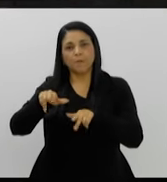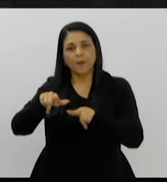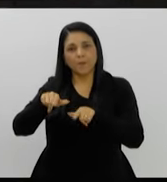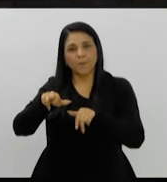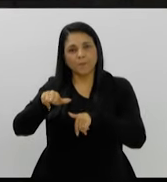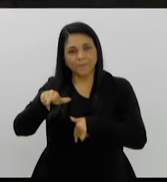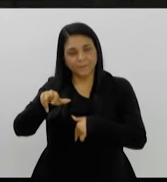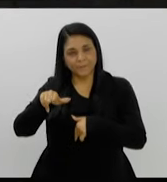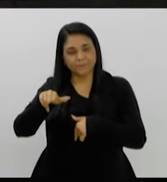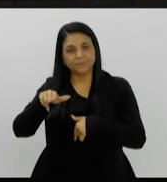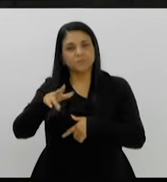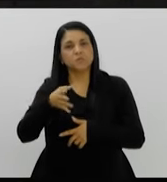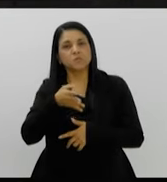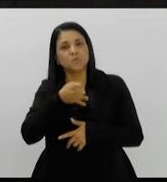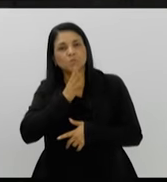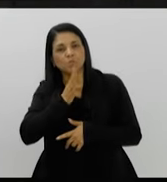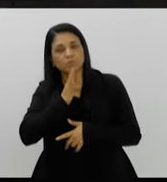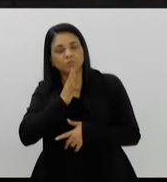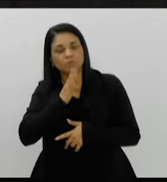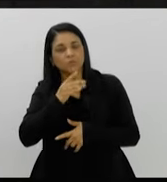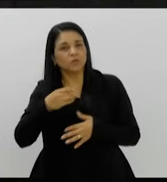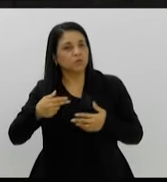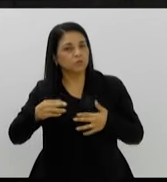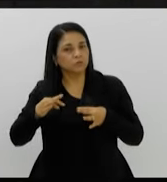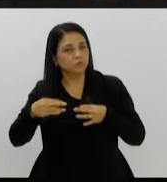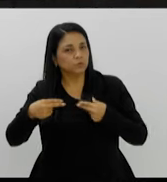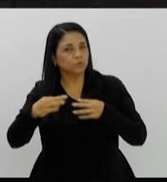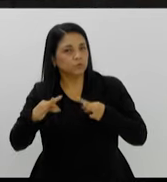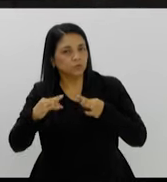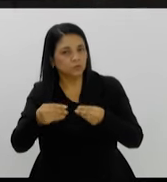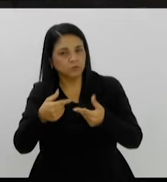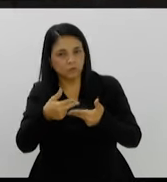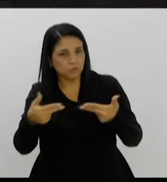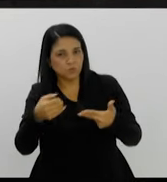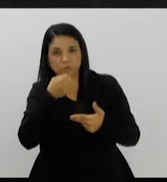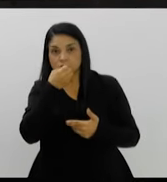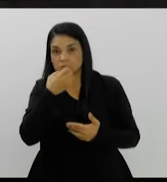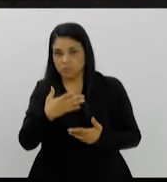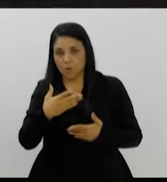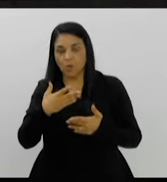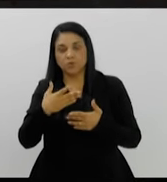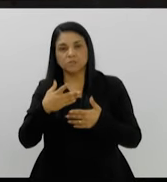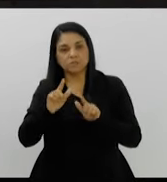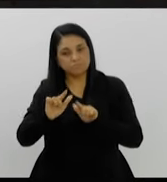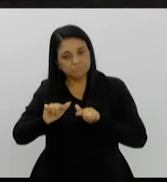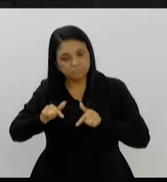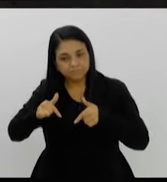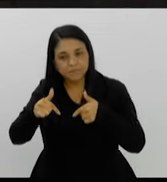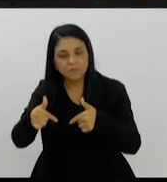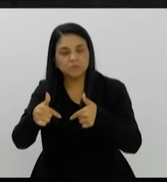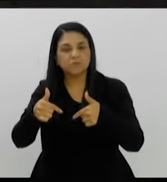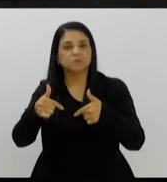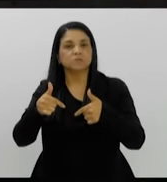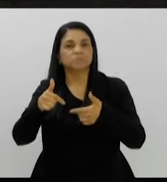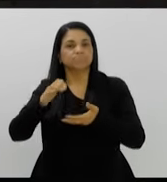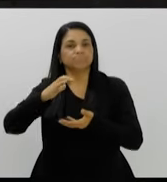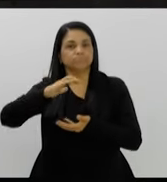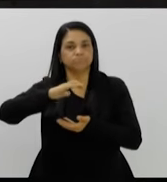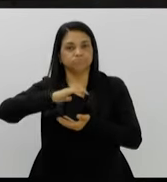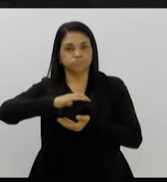reconhecendo todas as benfeitorias que fez à frente da Defesa Civil e do bombeiro uma